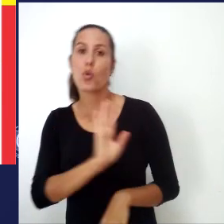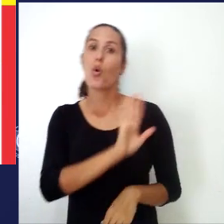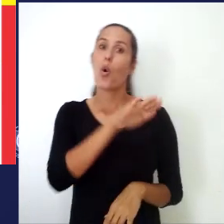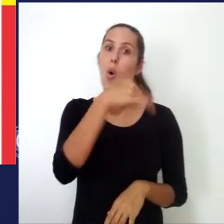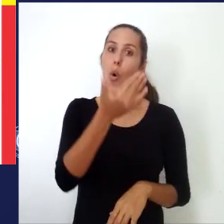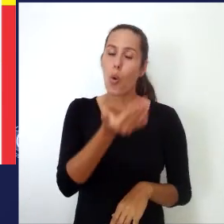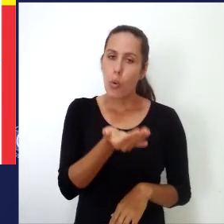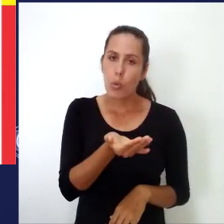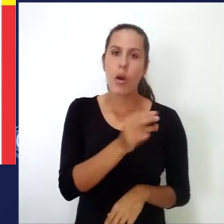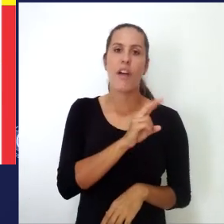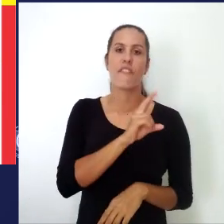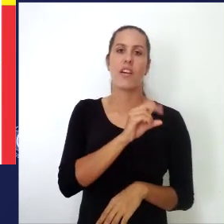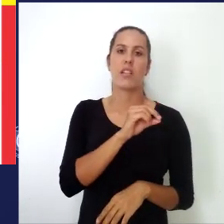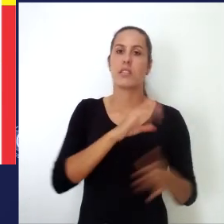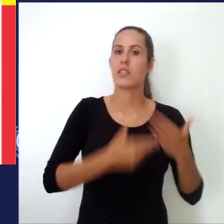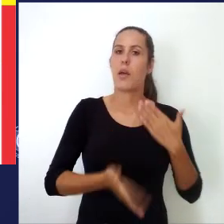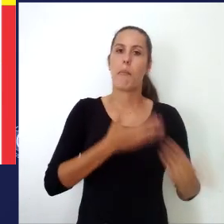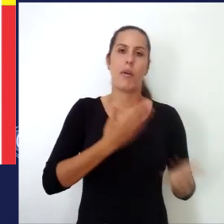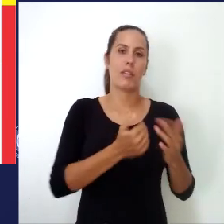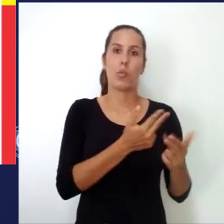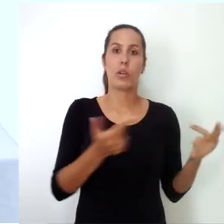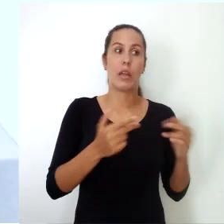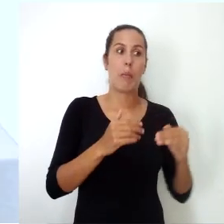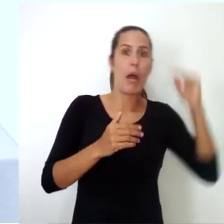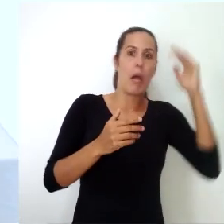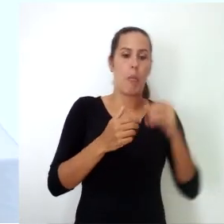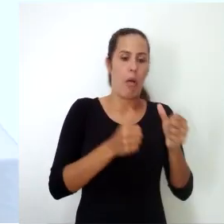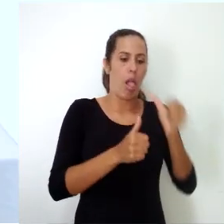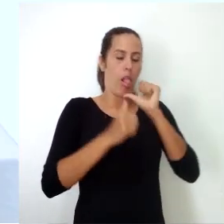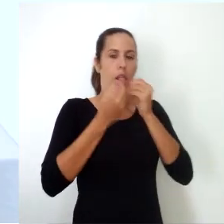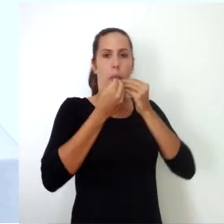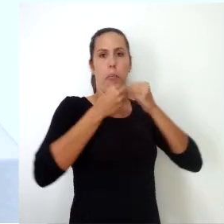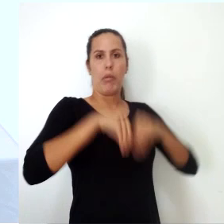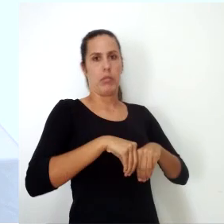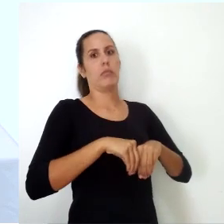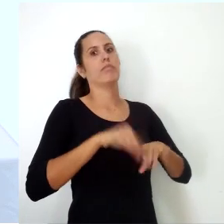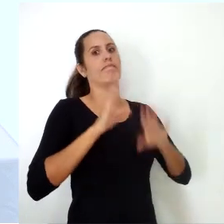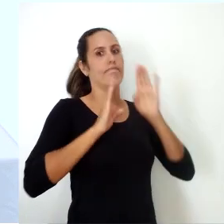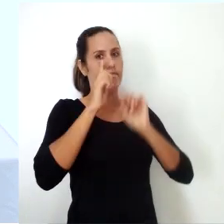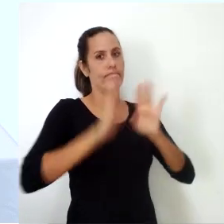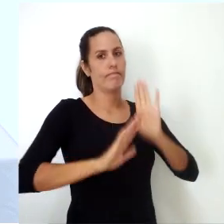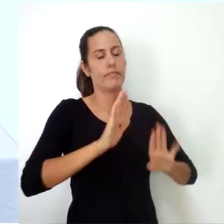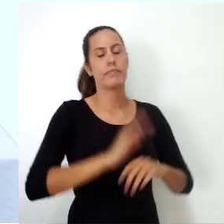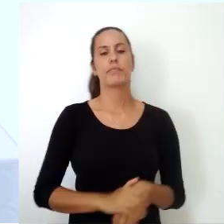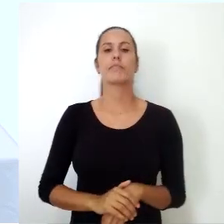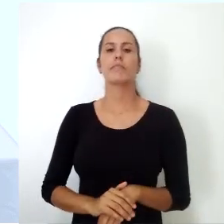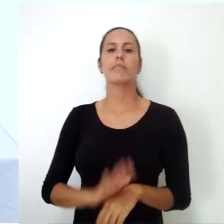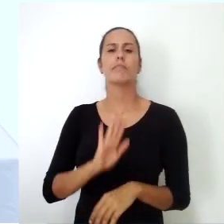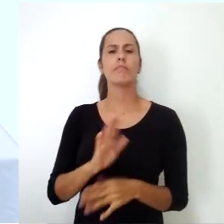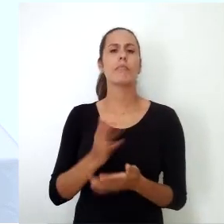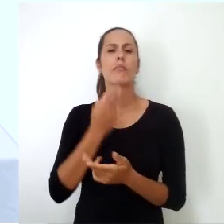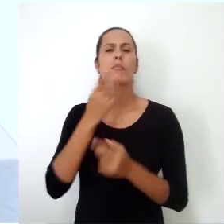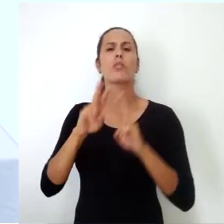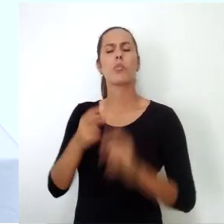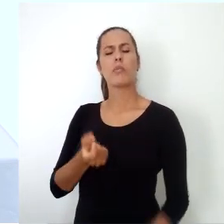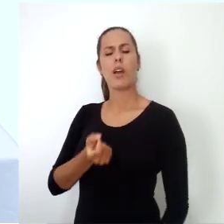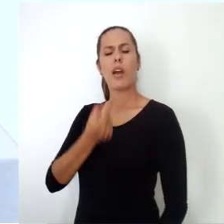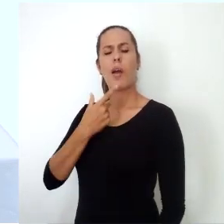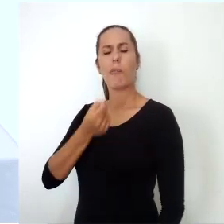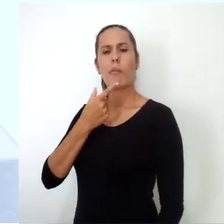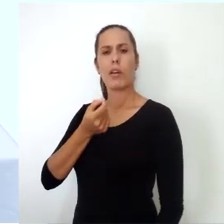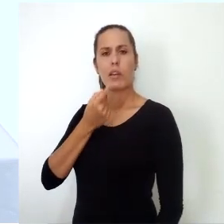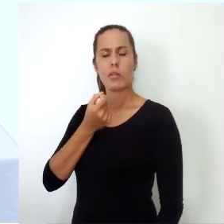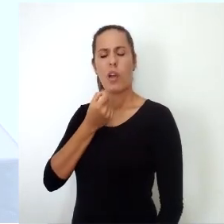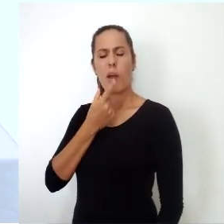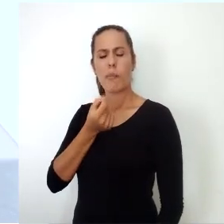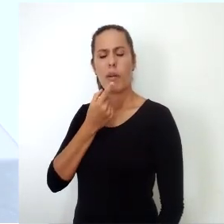medicamento e pode ser também um veneno, dependendo da quantidade que você for utilizar. E se falando